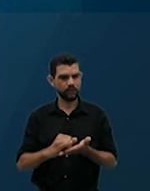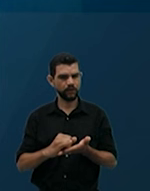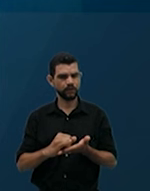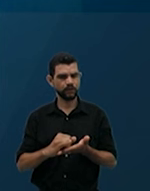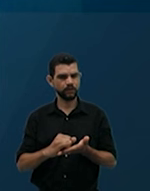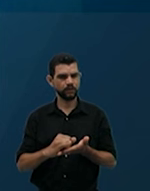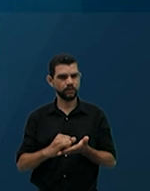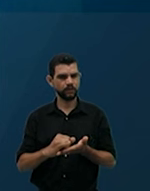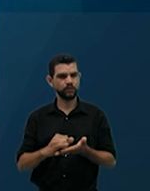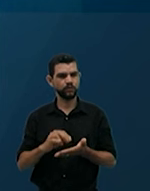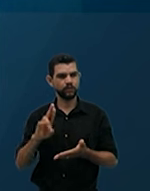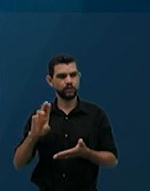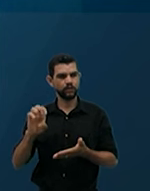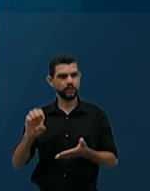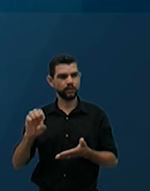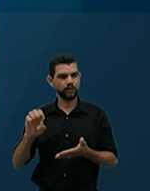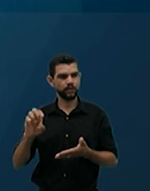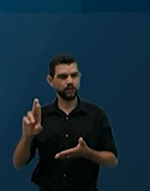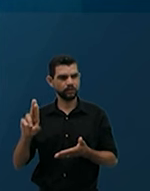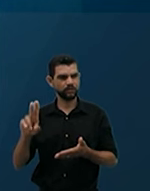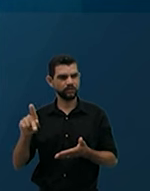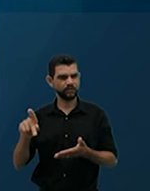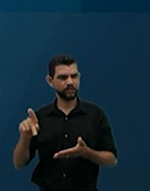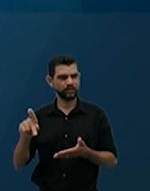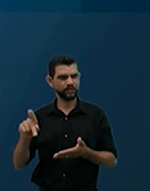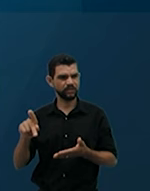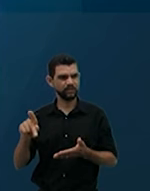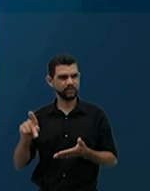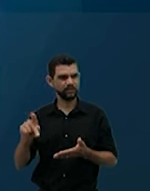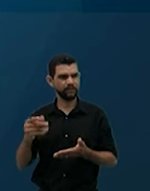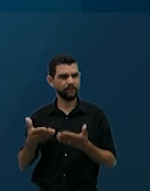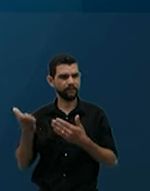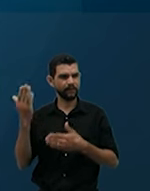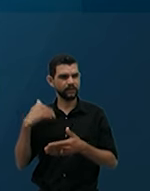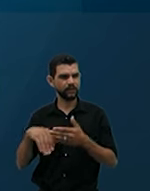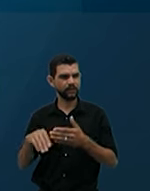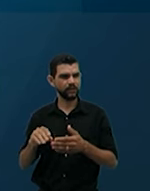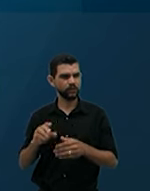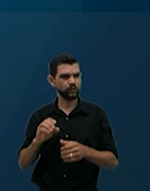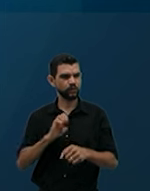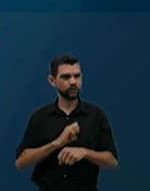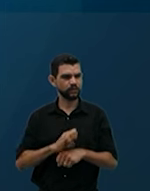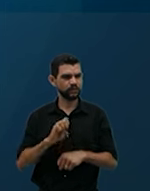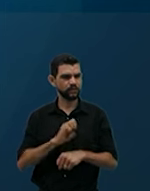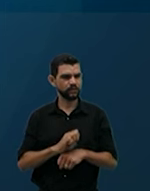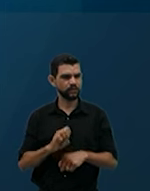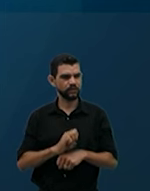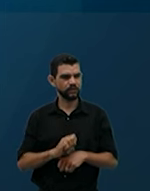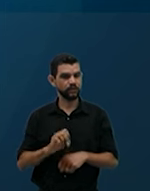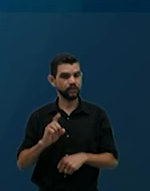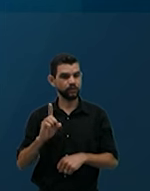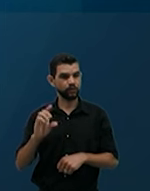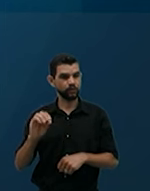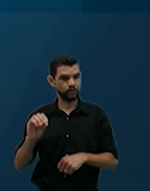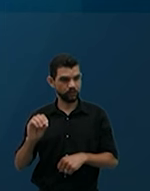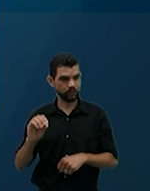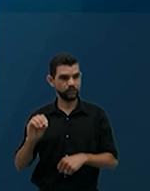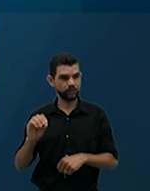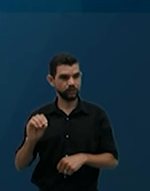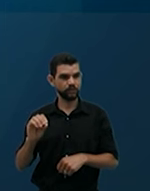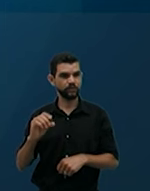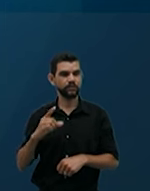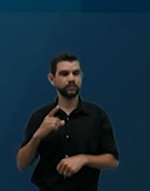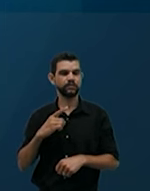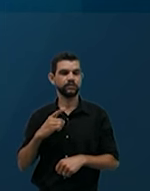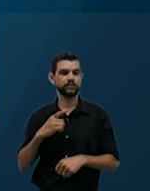1884077 de Goiás, julgado em 26/11/20, um do ministro Vilas Boas Cueva, e ao final estou dizendo que,